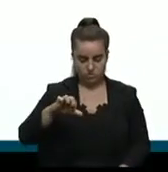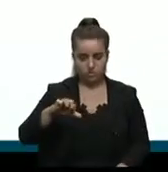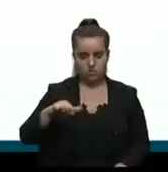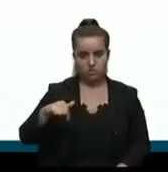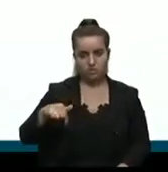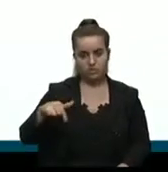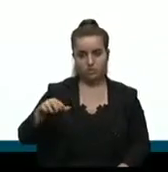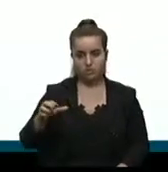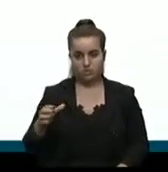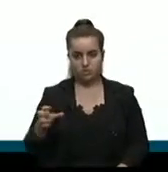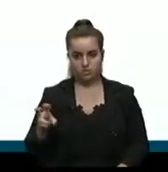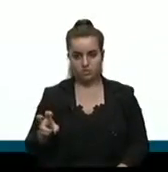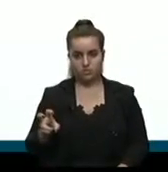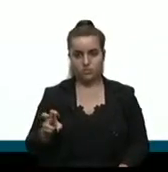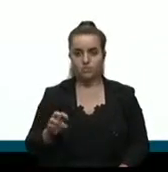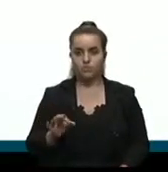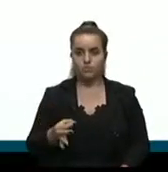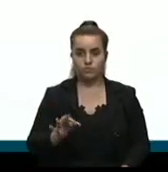0,975.